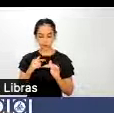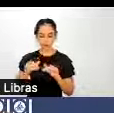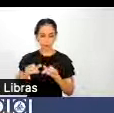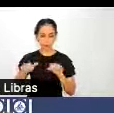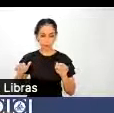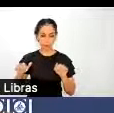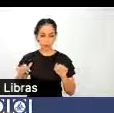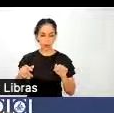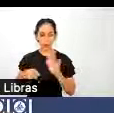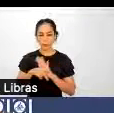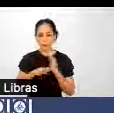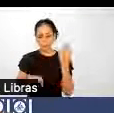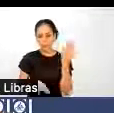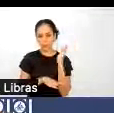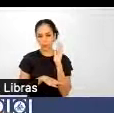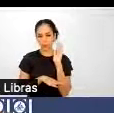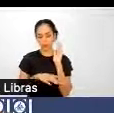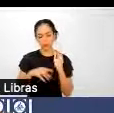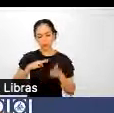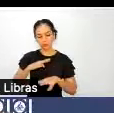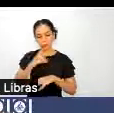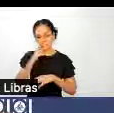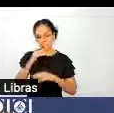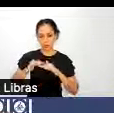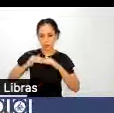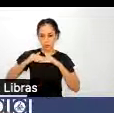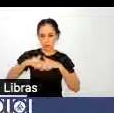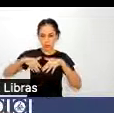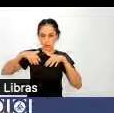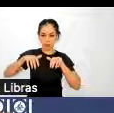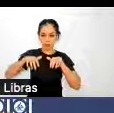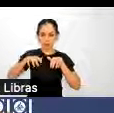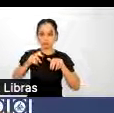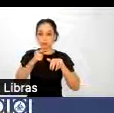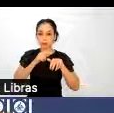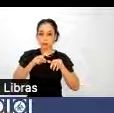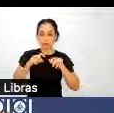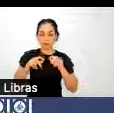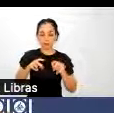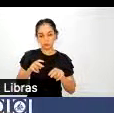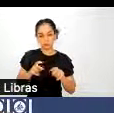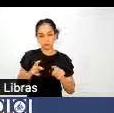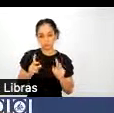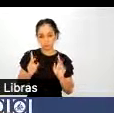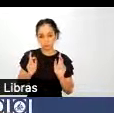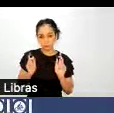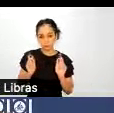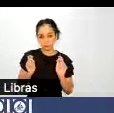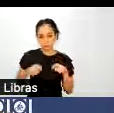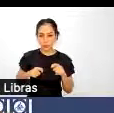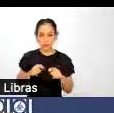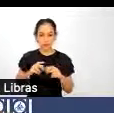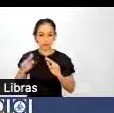de madeira, uma forma de arquibancadas, permitindo diferentes apropriações, também criando uma